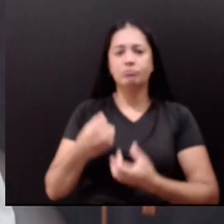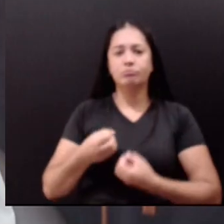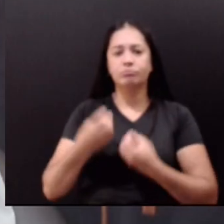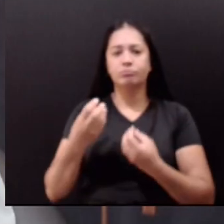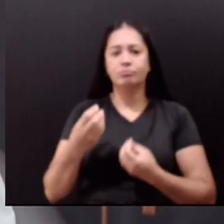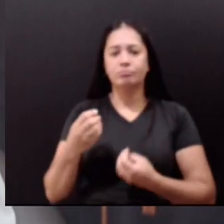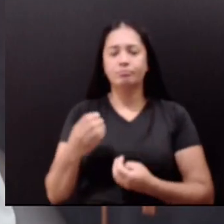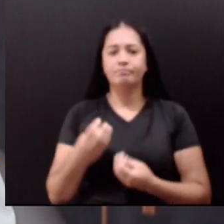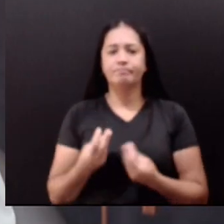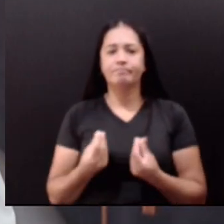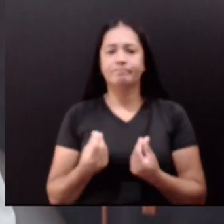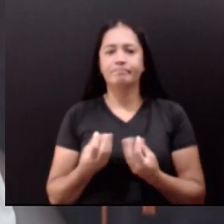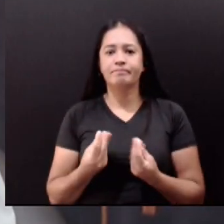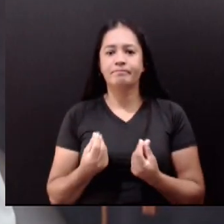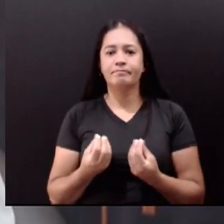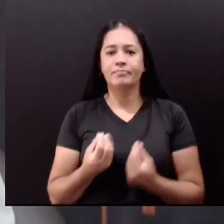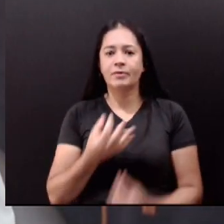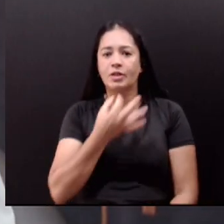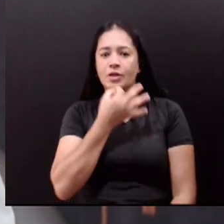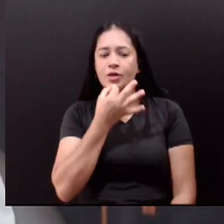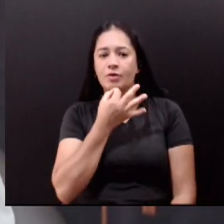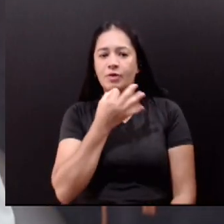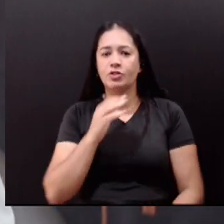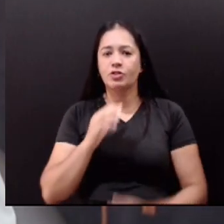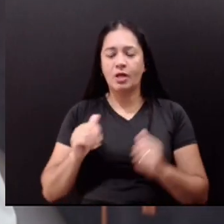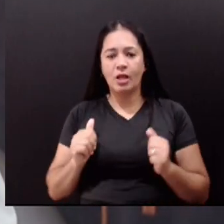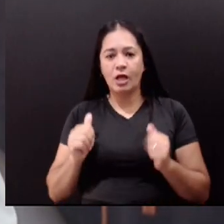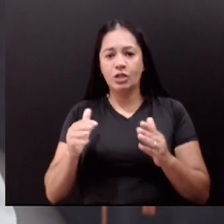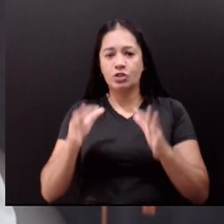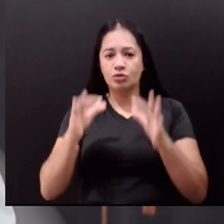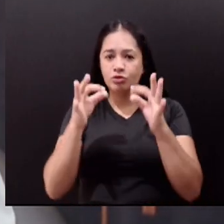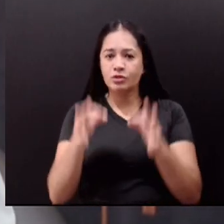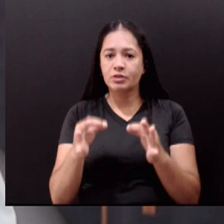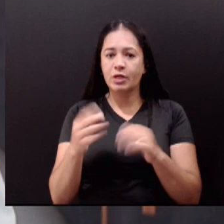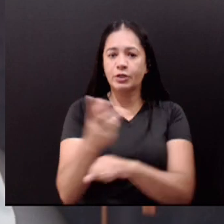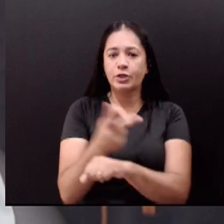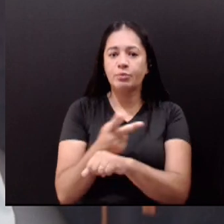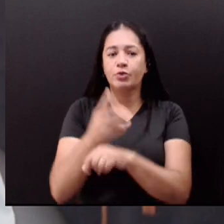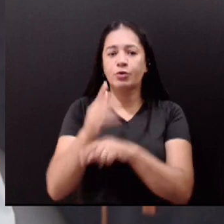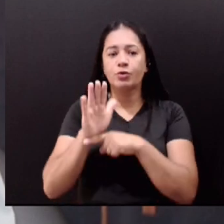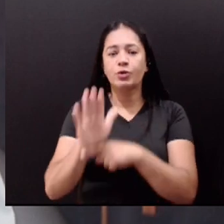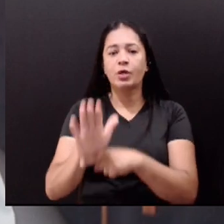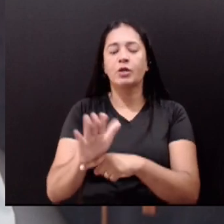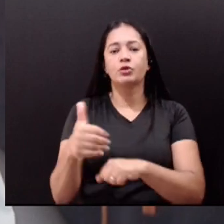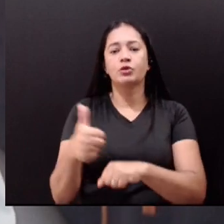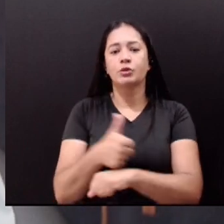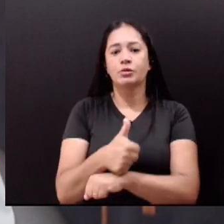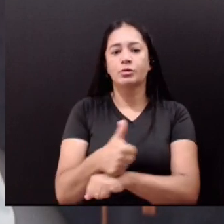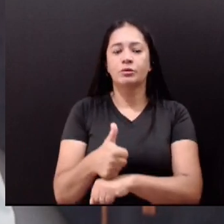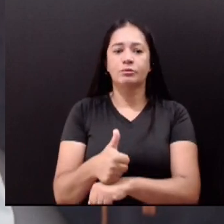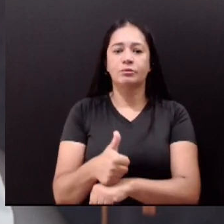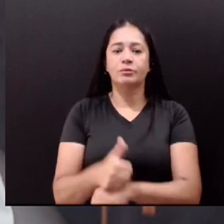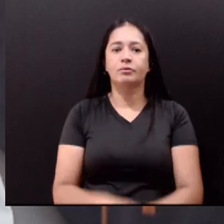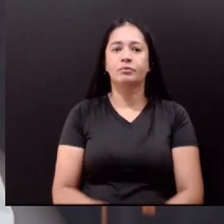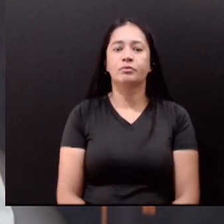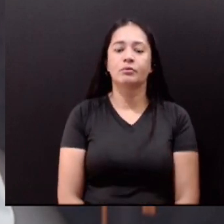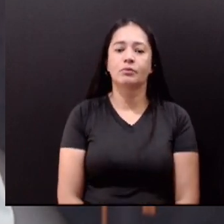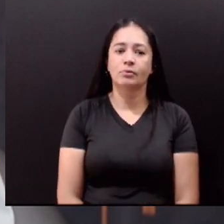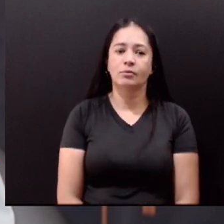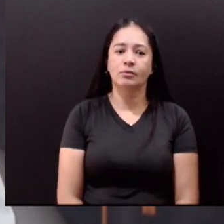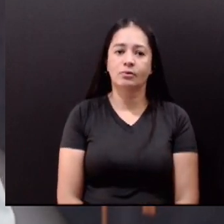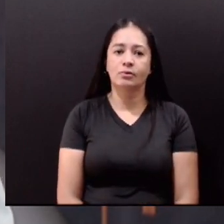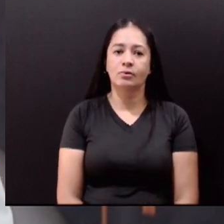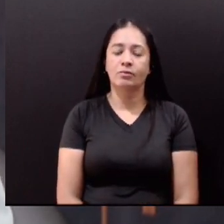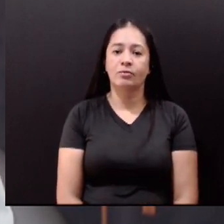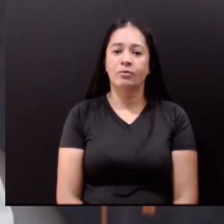eu acho que ela deu os passos corretos, buscar ajuda profissional, e dar, todo o acolhimento para